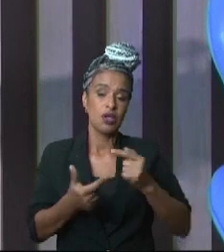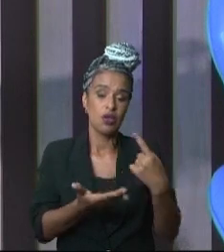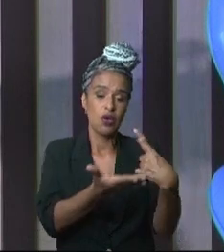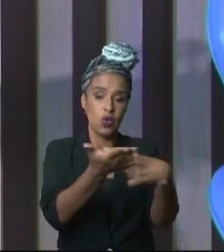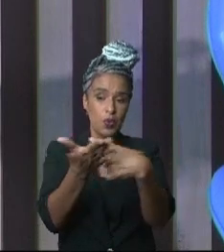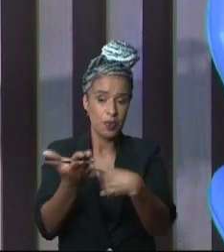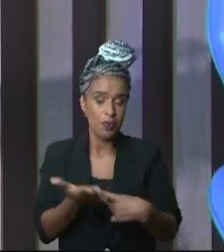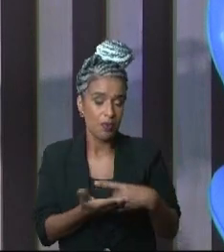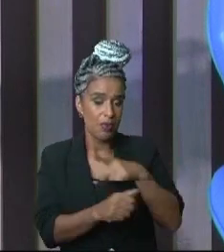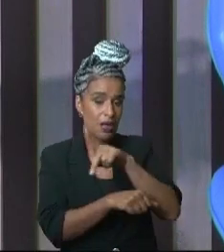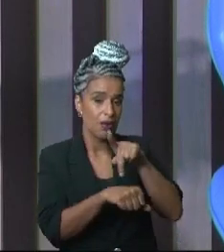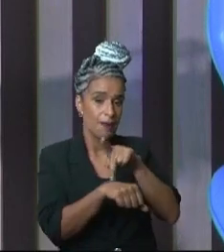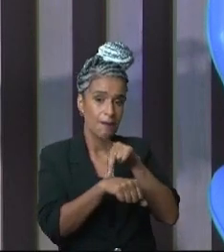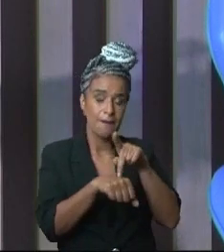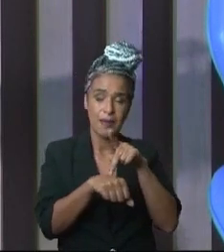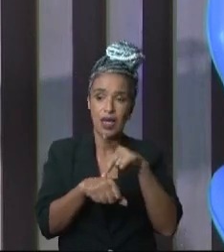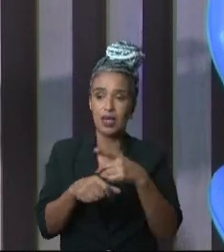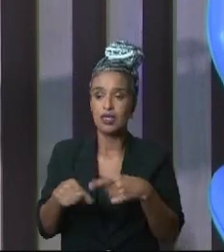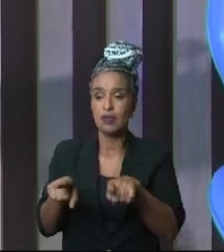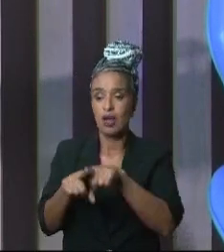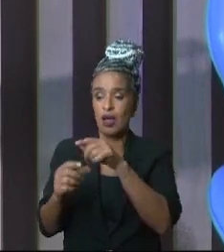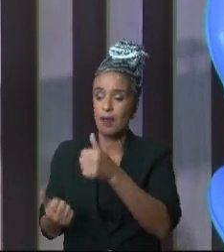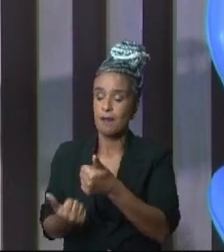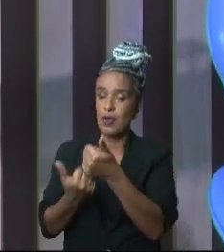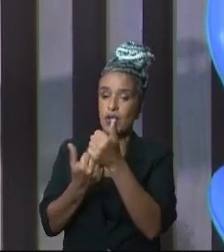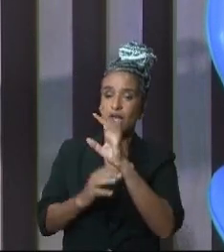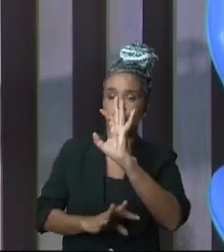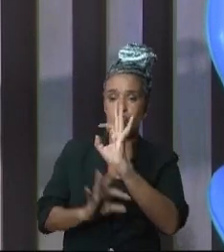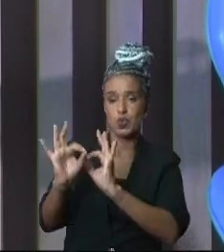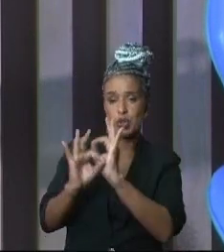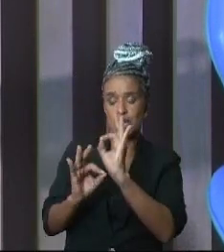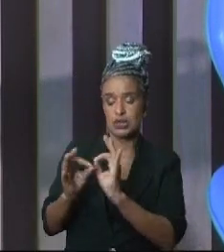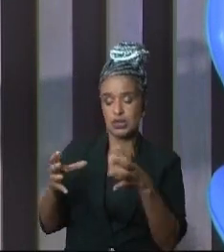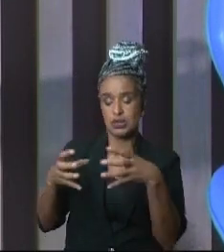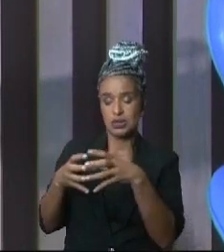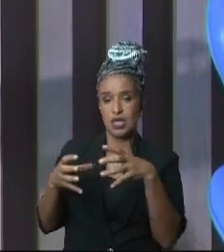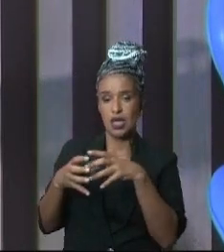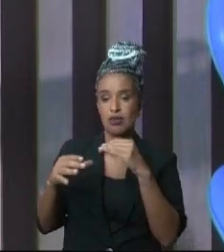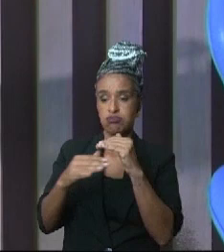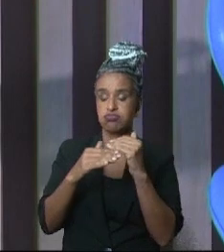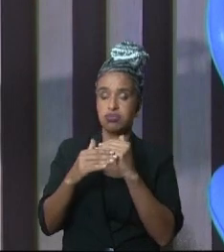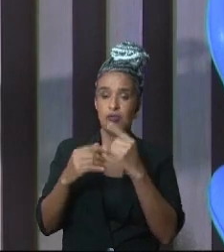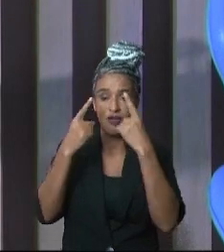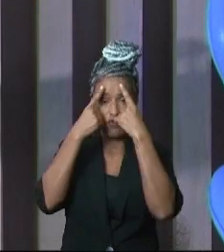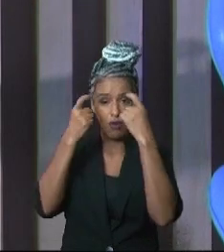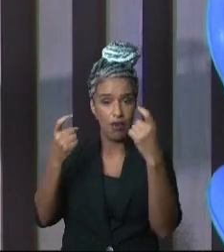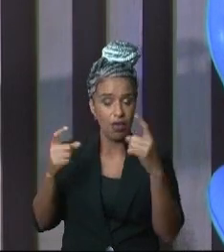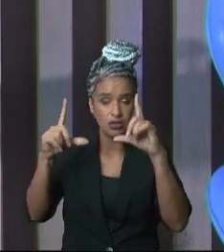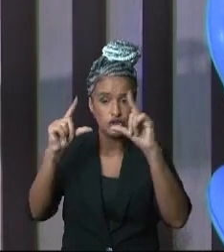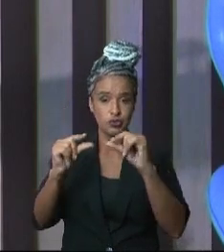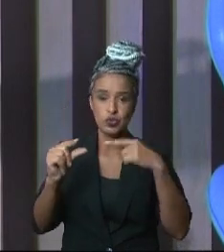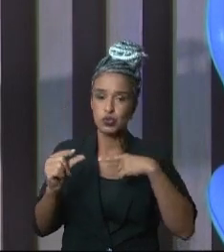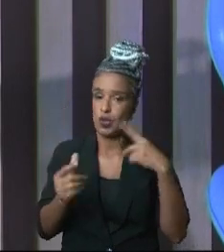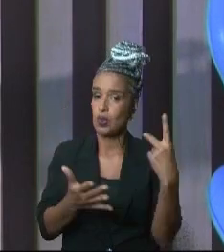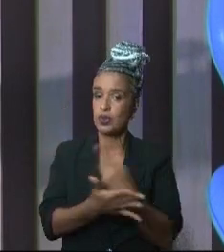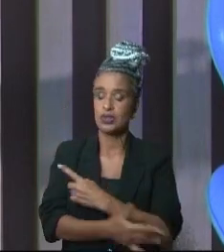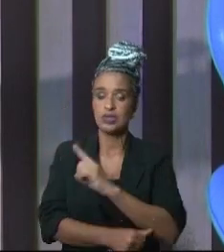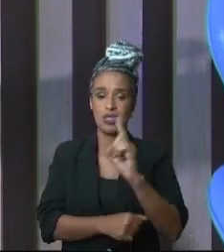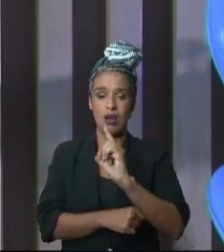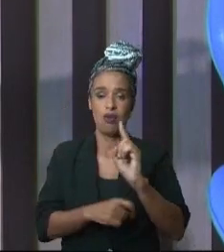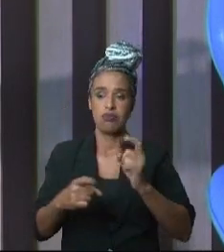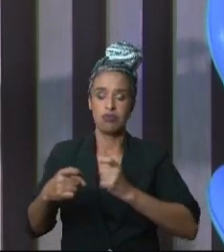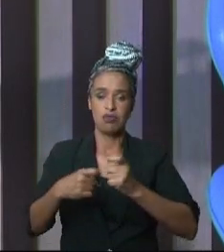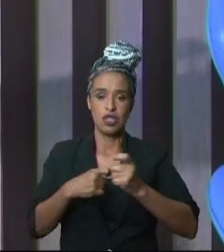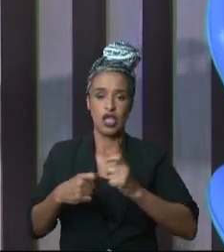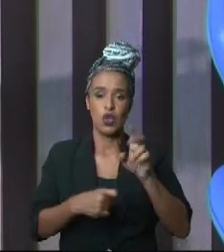países similares para apoiar a ordem internacional, para ter certeza que a agressão não prevaleça e que o